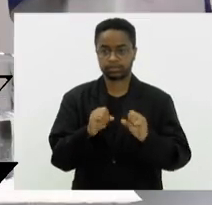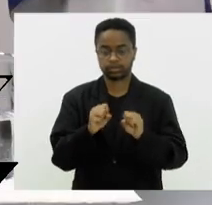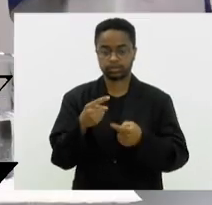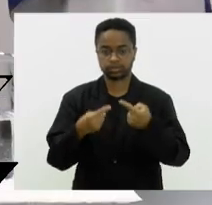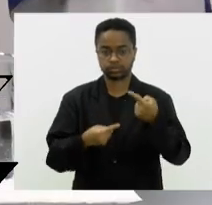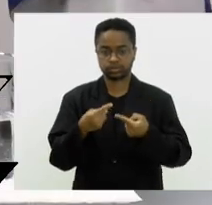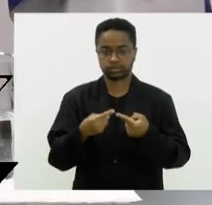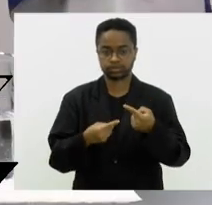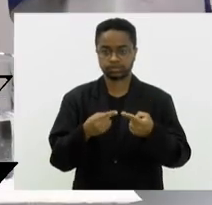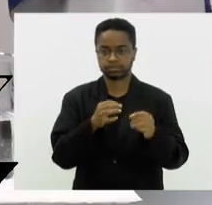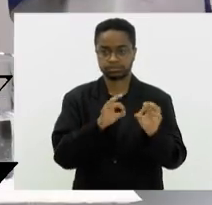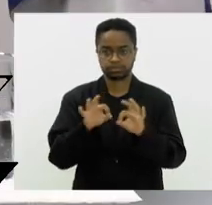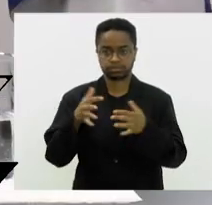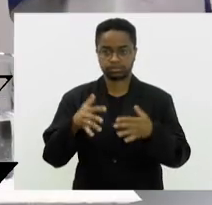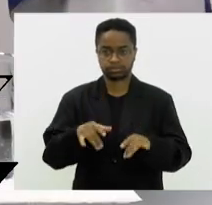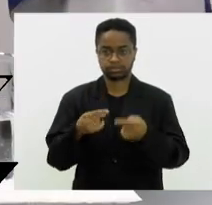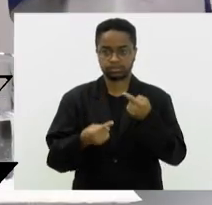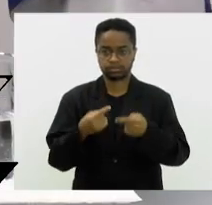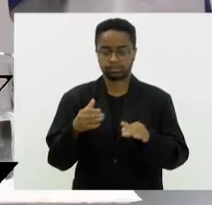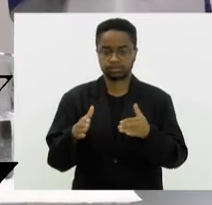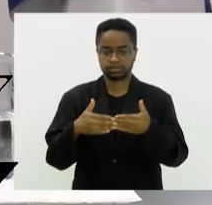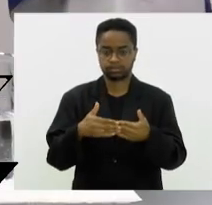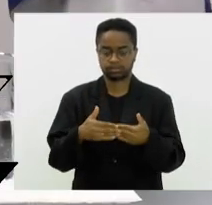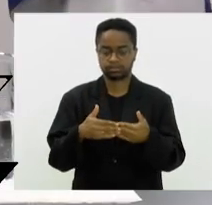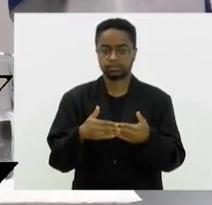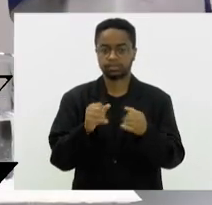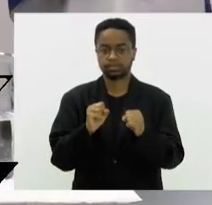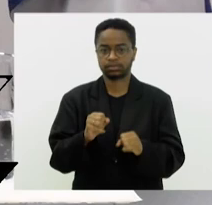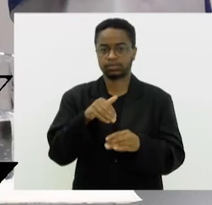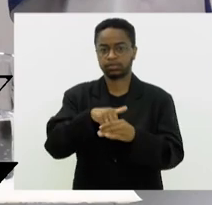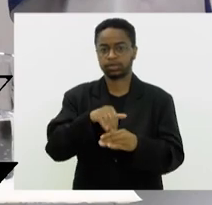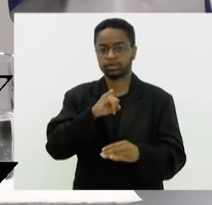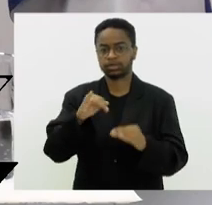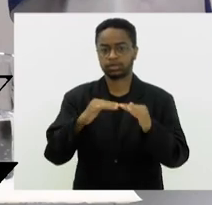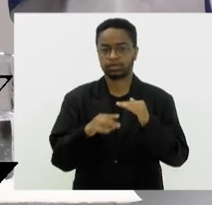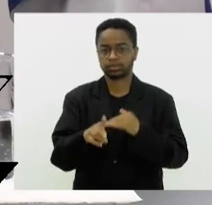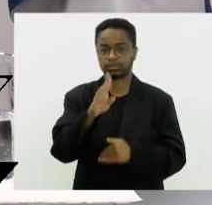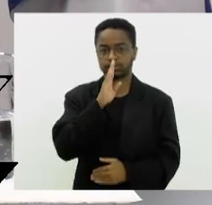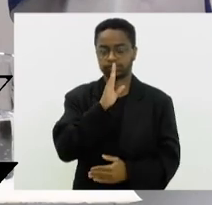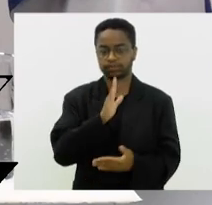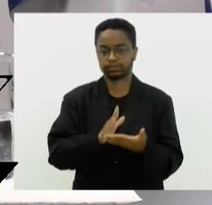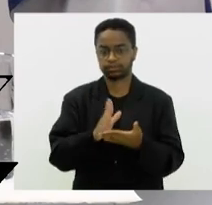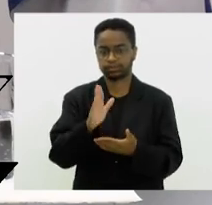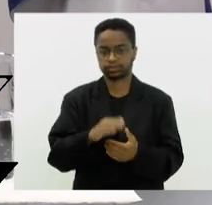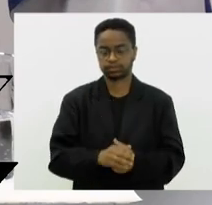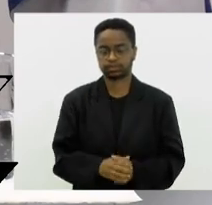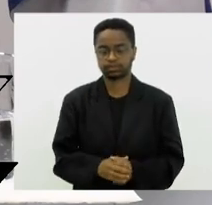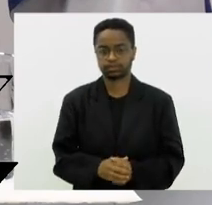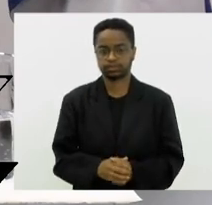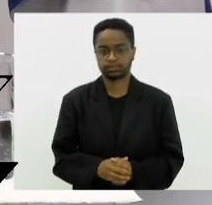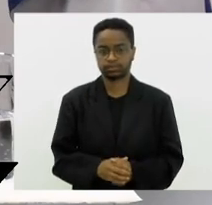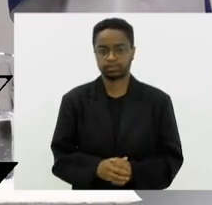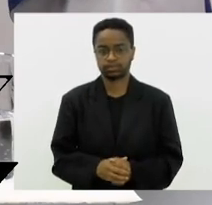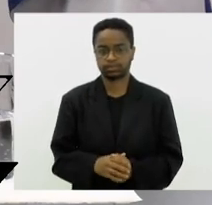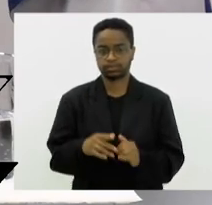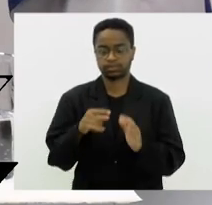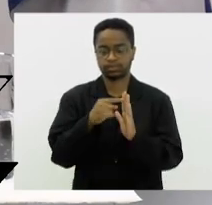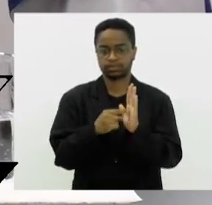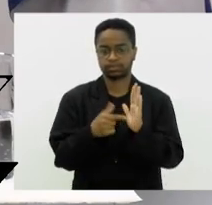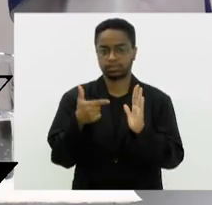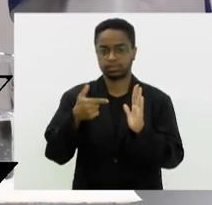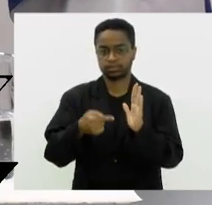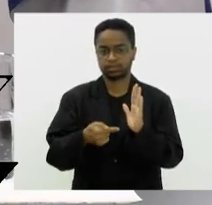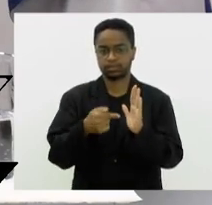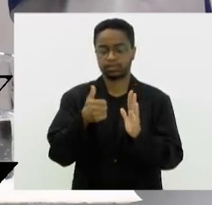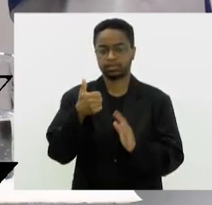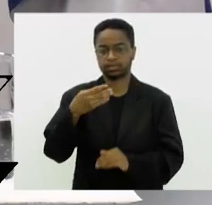discussão. Não havendo quem queira discutir, encerrada a discussão. Em votação, senhores que aprovam, permaneçam como estão, aprovado. 27 da pauta, o